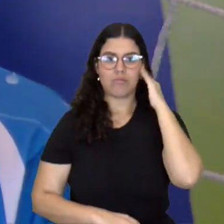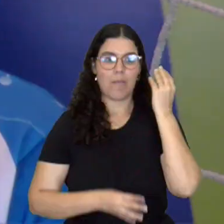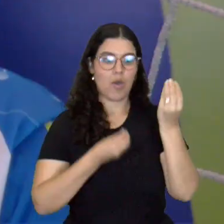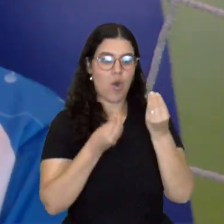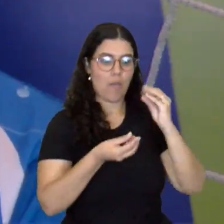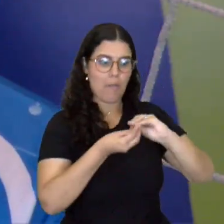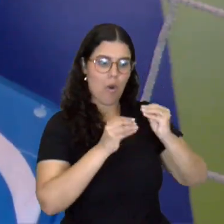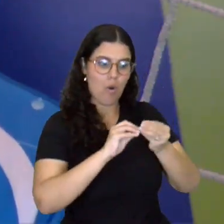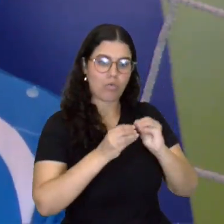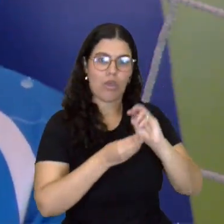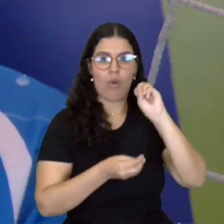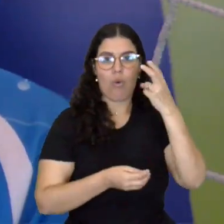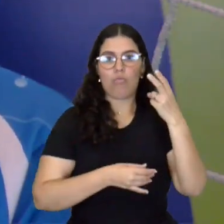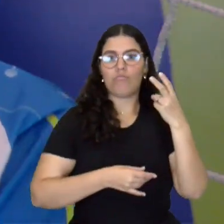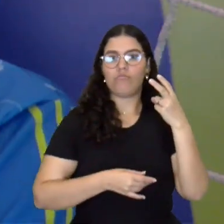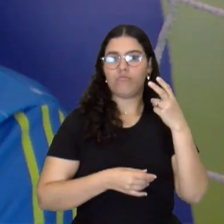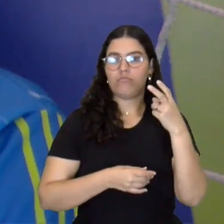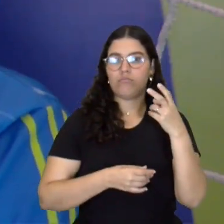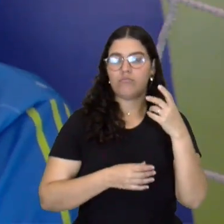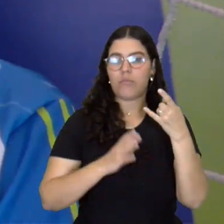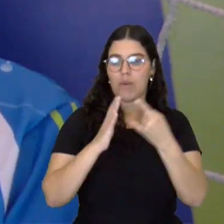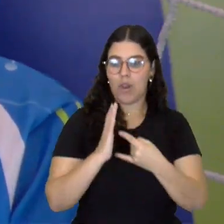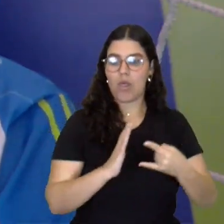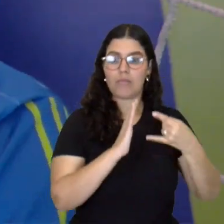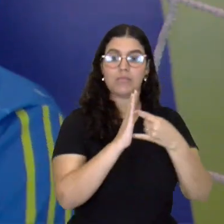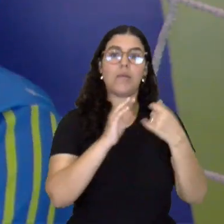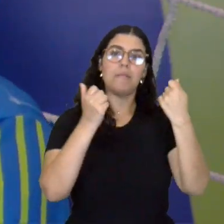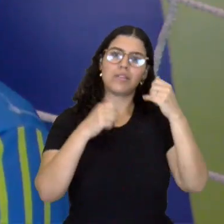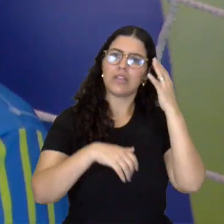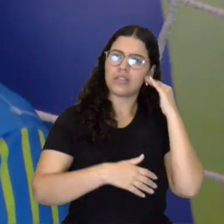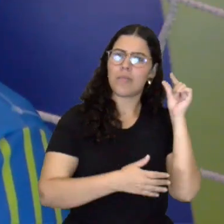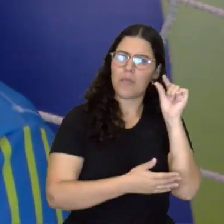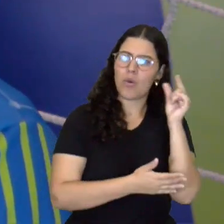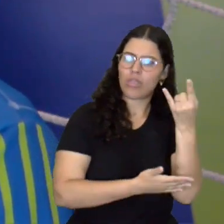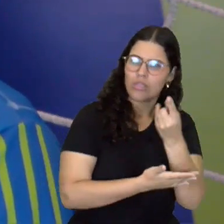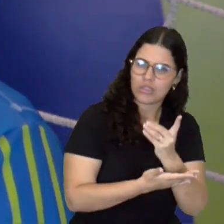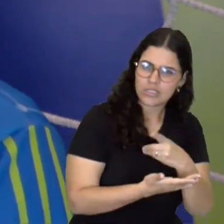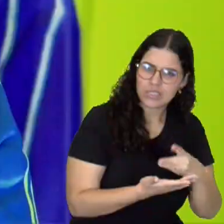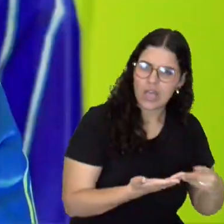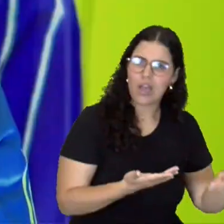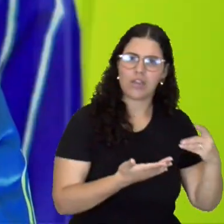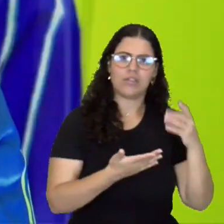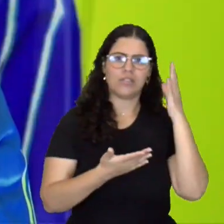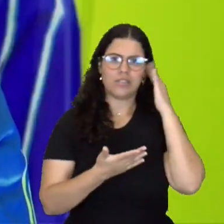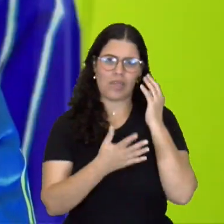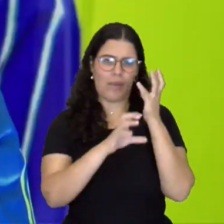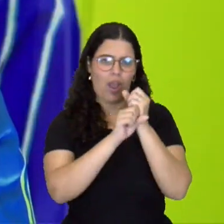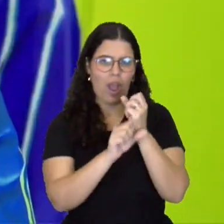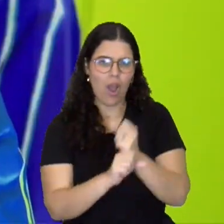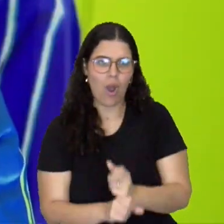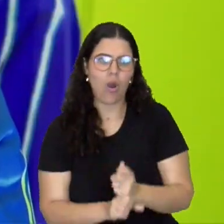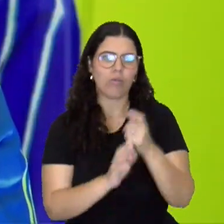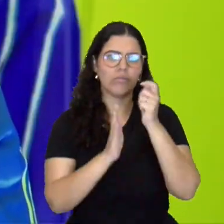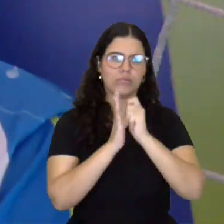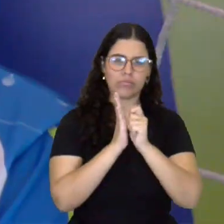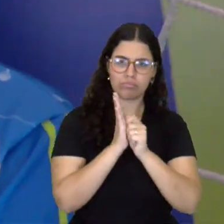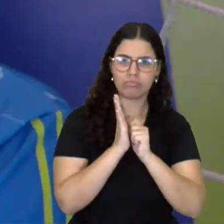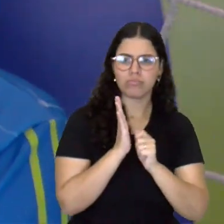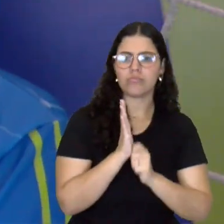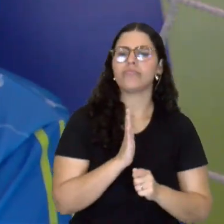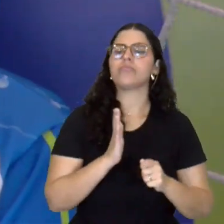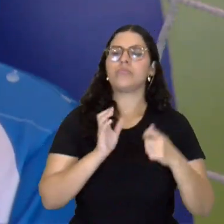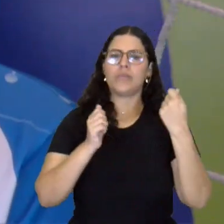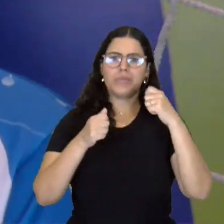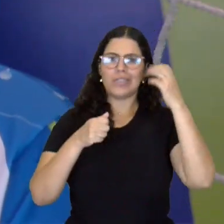tem questão de design, você tem que aprender eletrônica, você tem que aprender cálculos. Então, assim, são muitas e